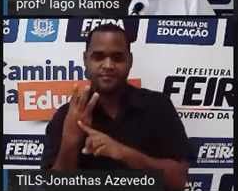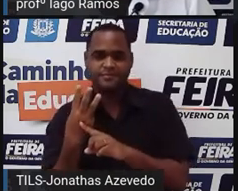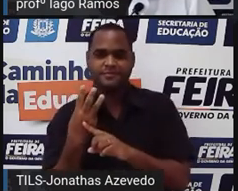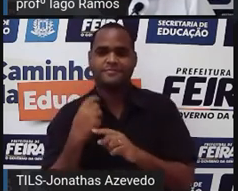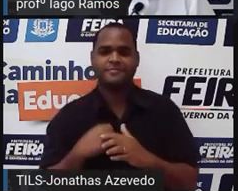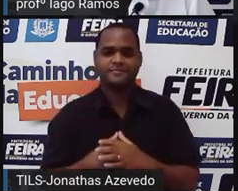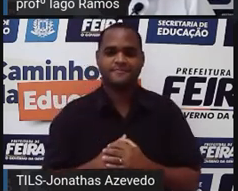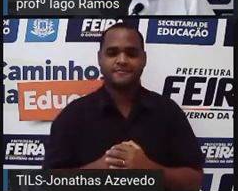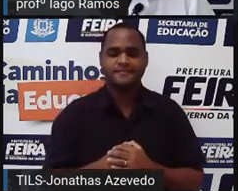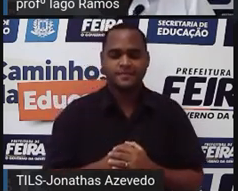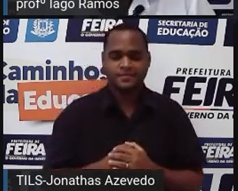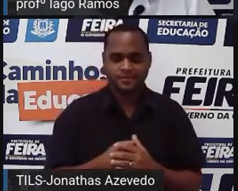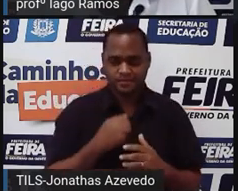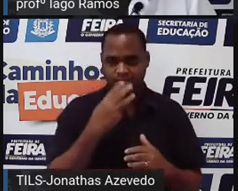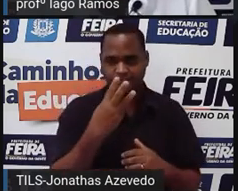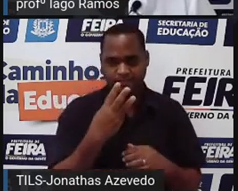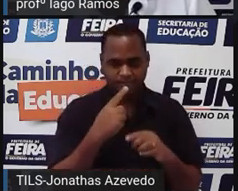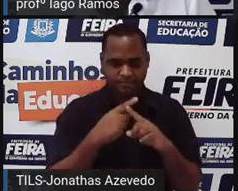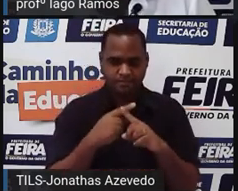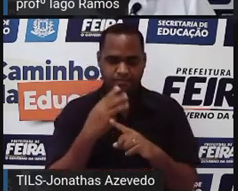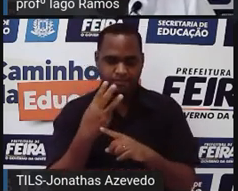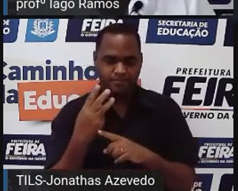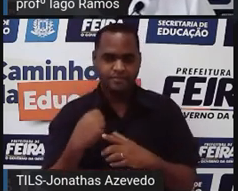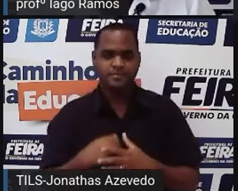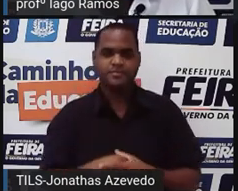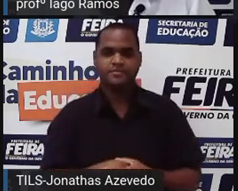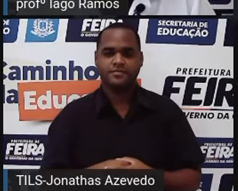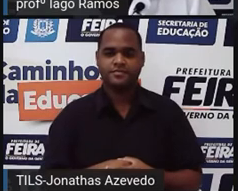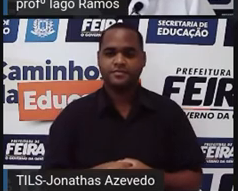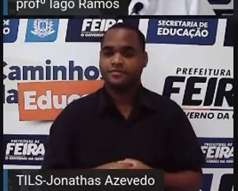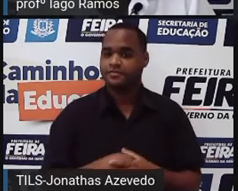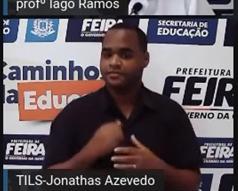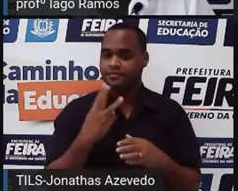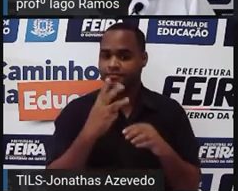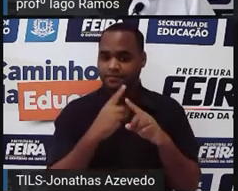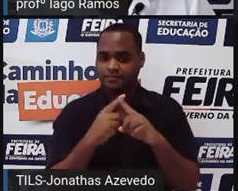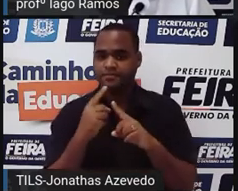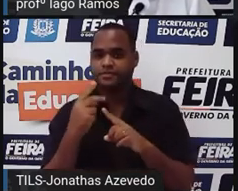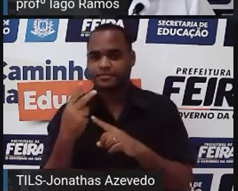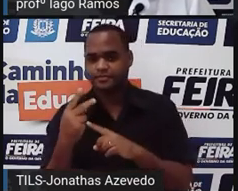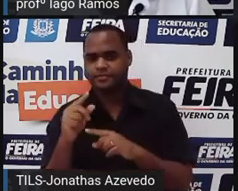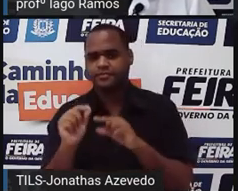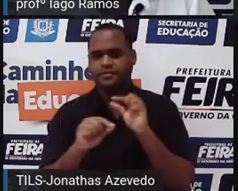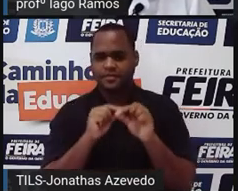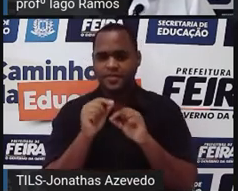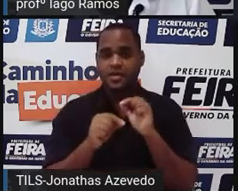E esse 3 vezes 3 significa 3 elevado a 2.